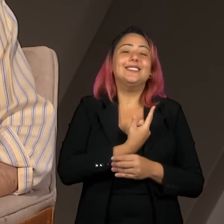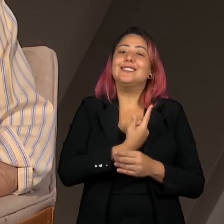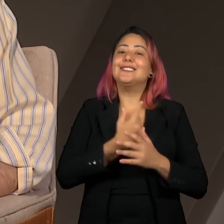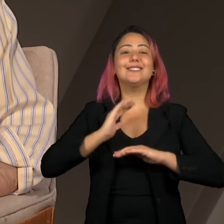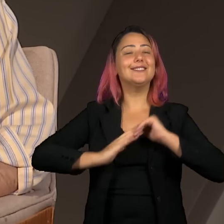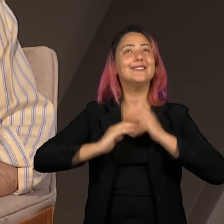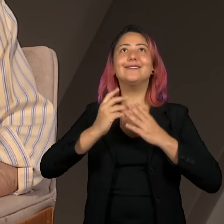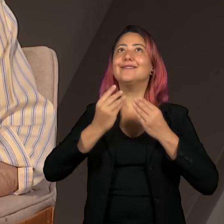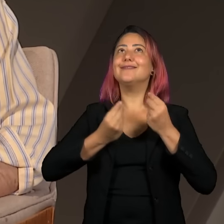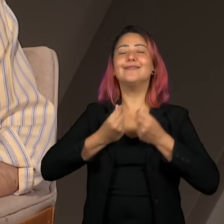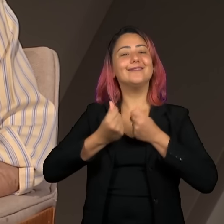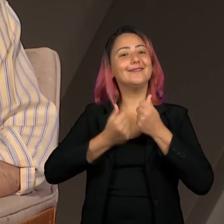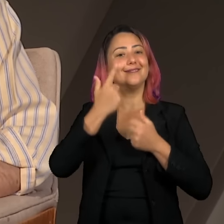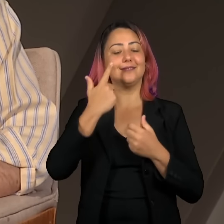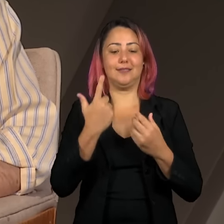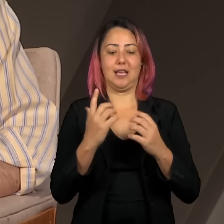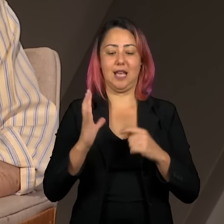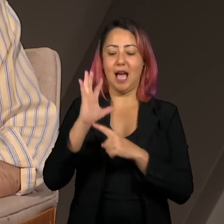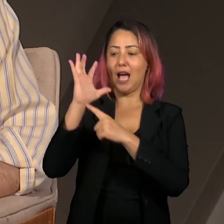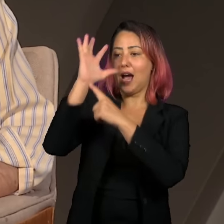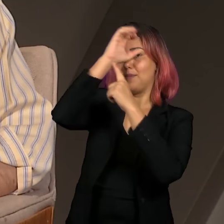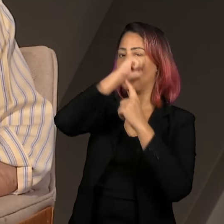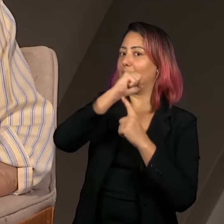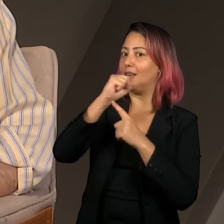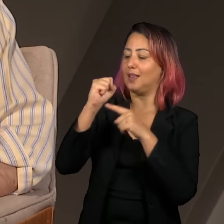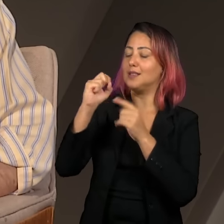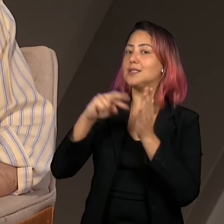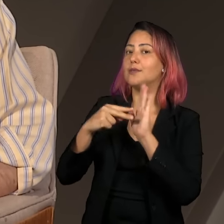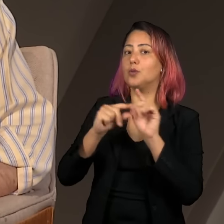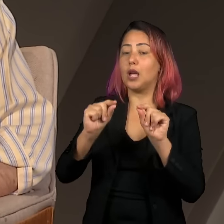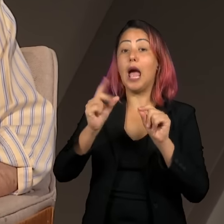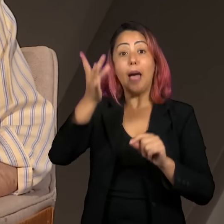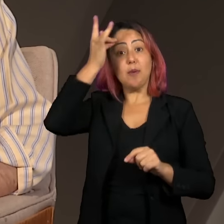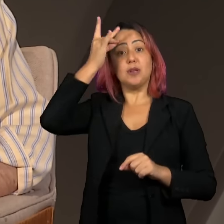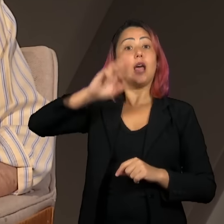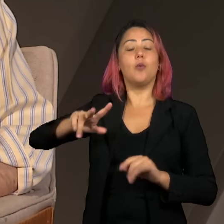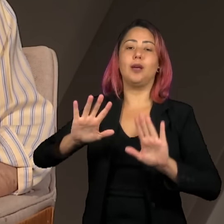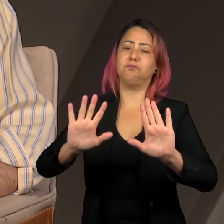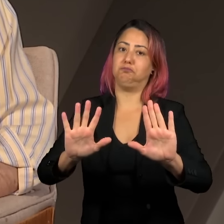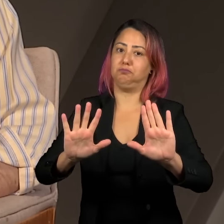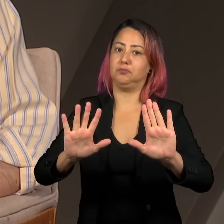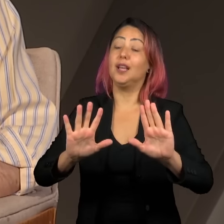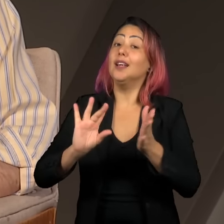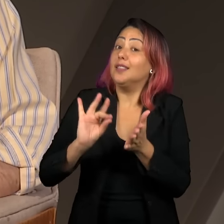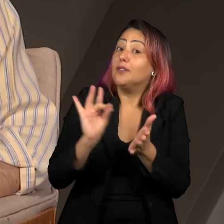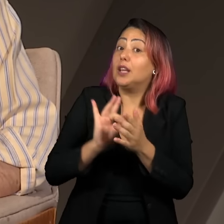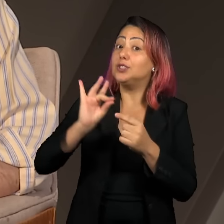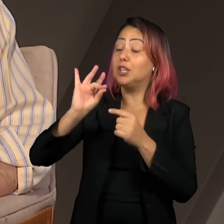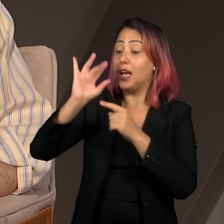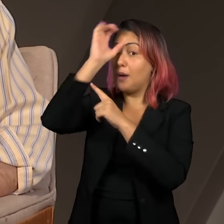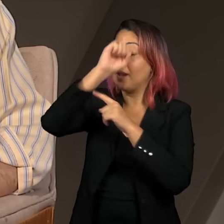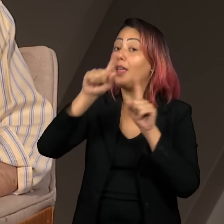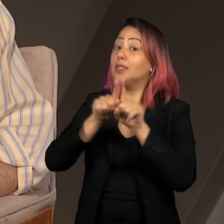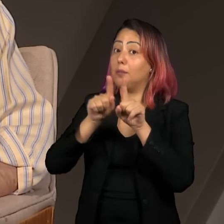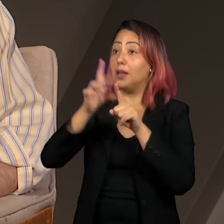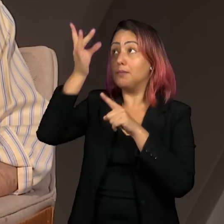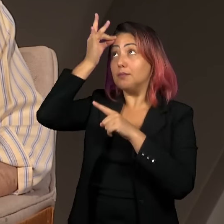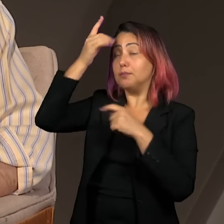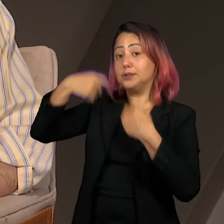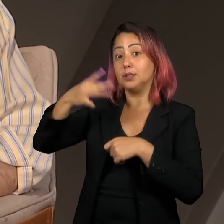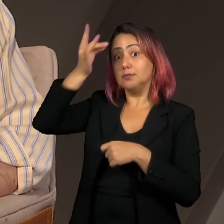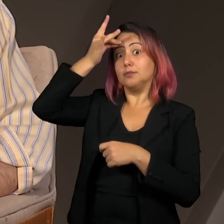aprender por quê Porque memorizar também é aprender Uhum E o que a gente tá falando já não serve mais isso a gente